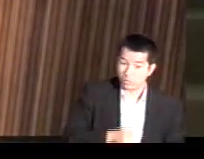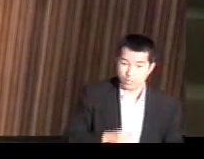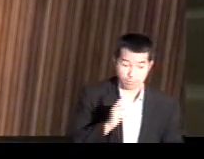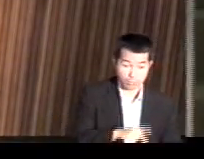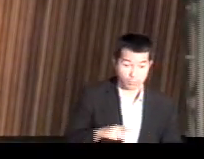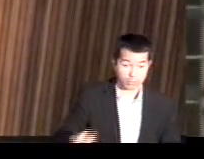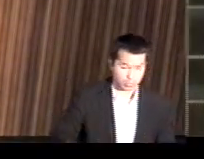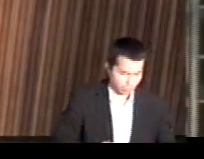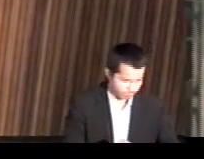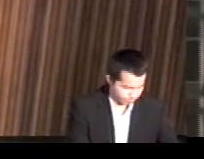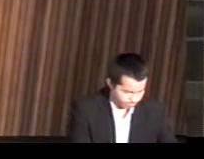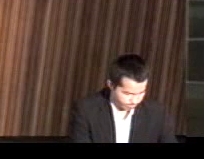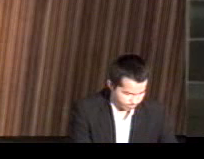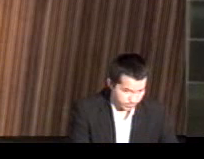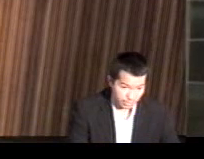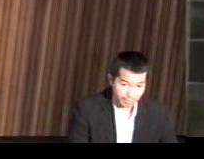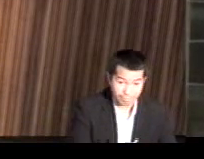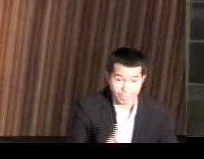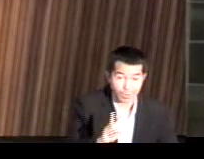ter preceptores.